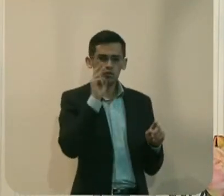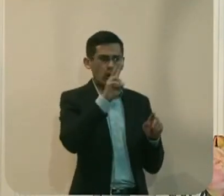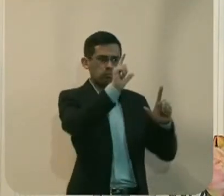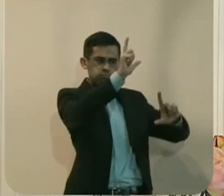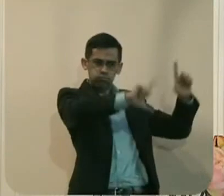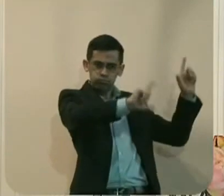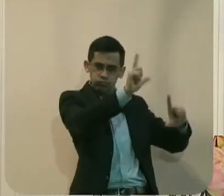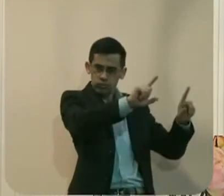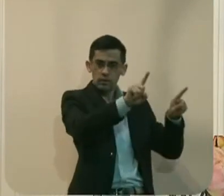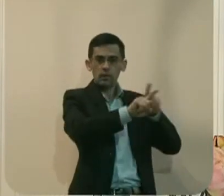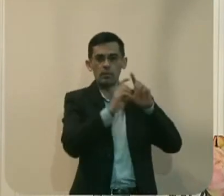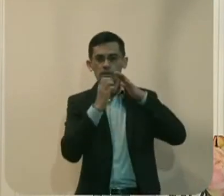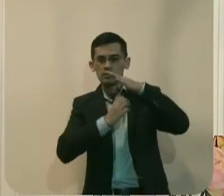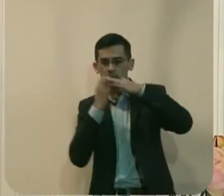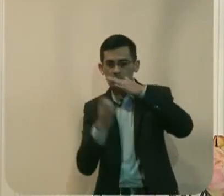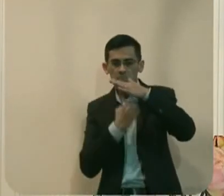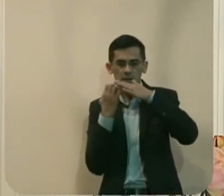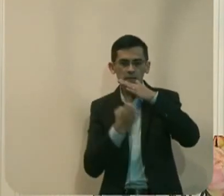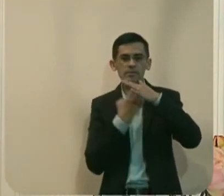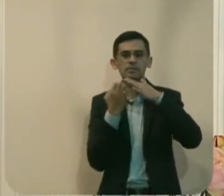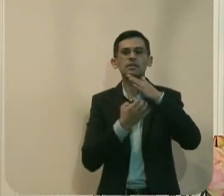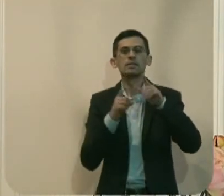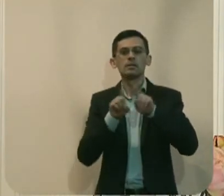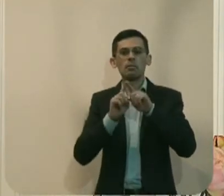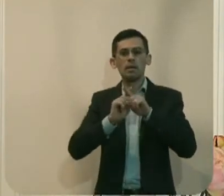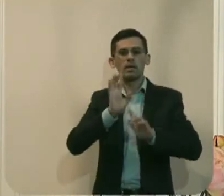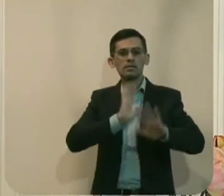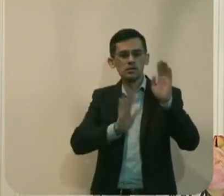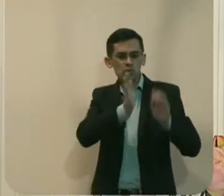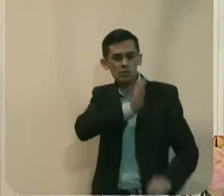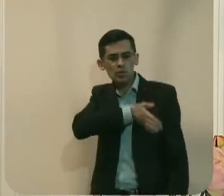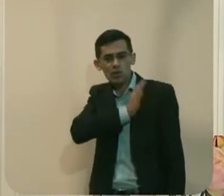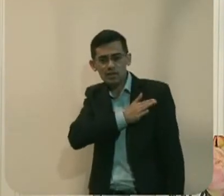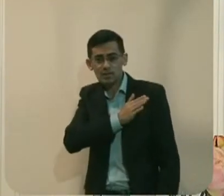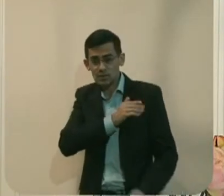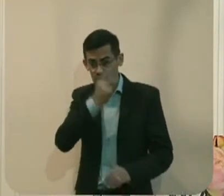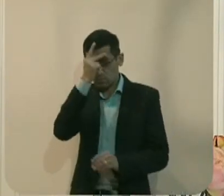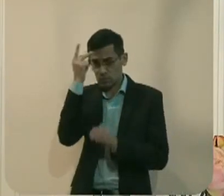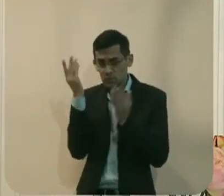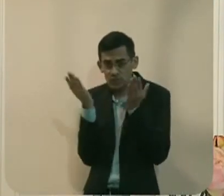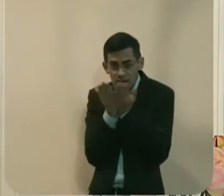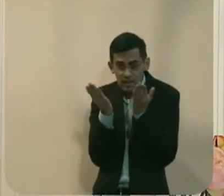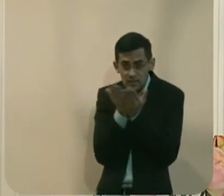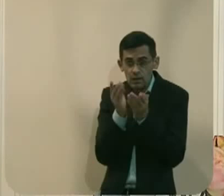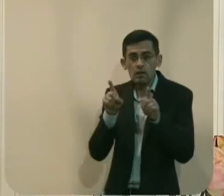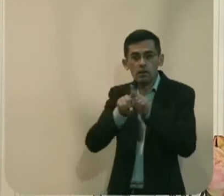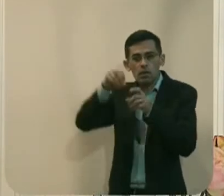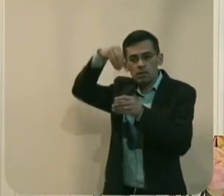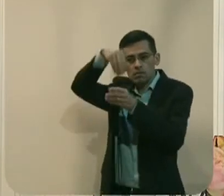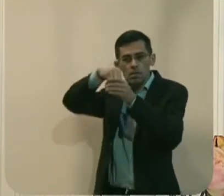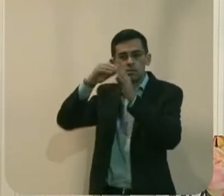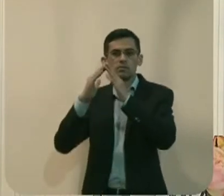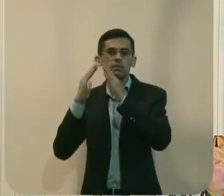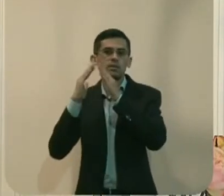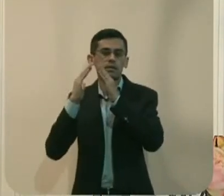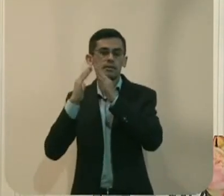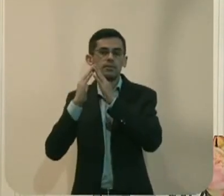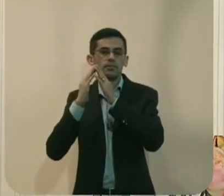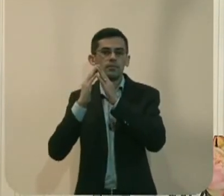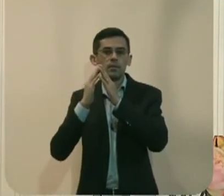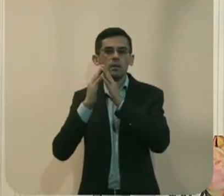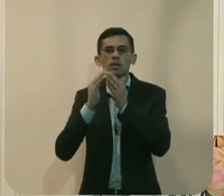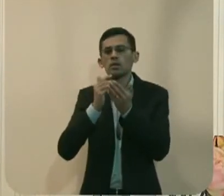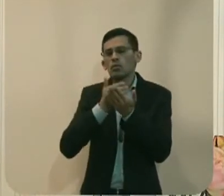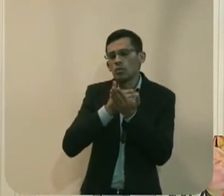eu vejo nas empresas, eu vejo isso no coração dos crentes, eu vejo isso dentro da casa. E quando